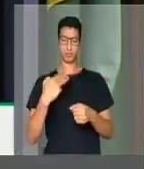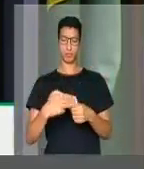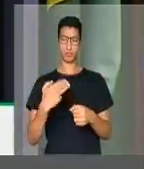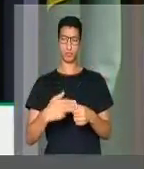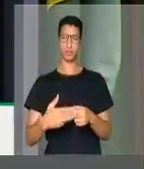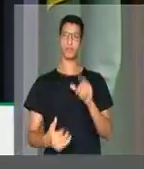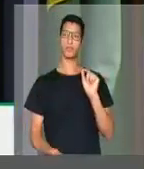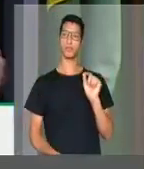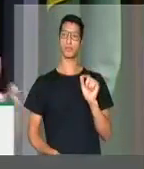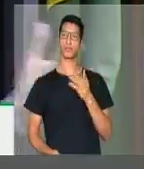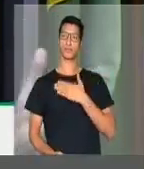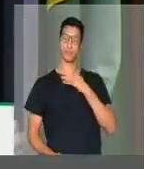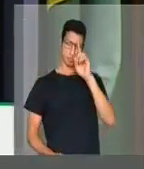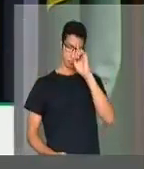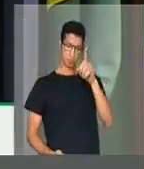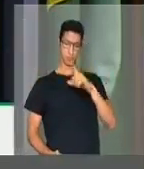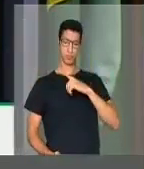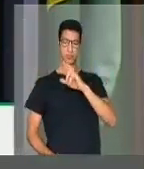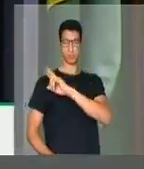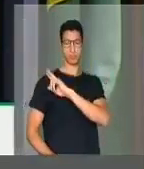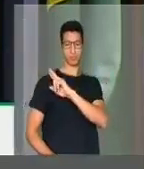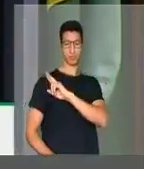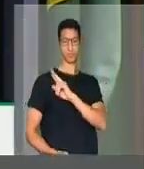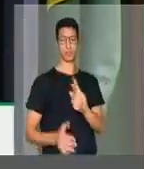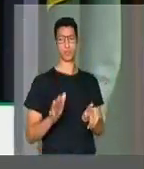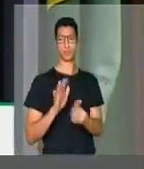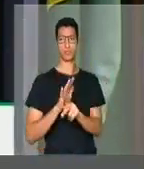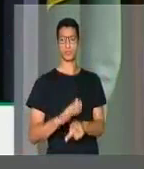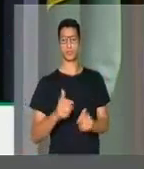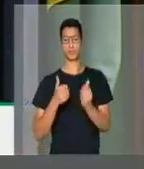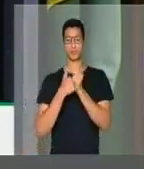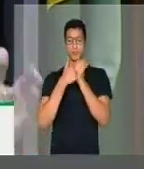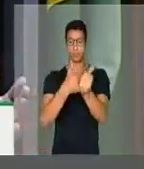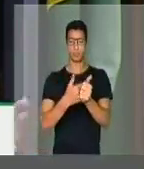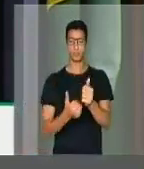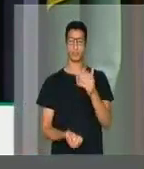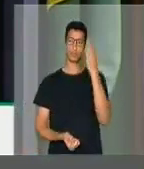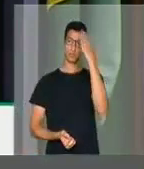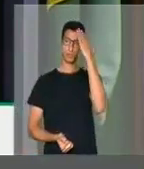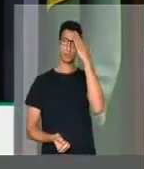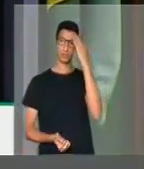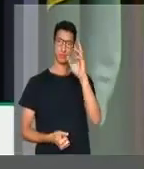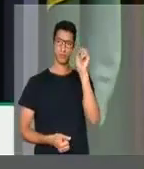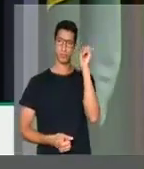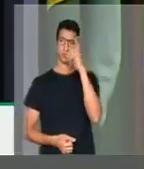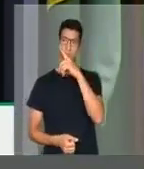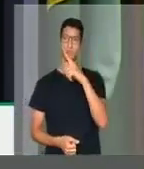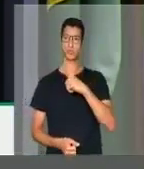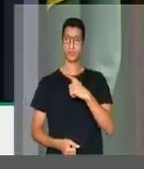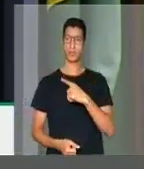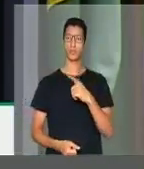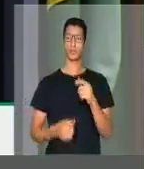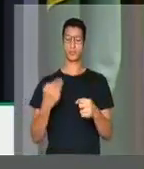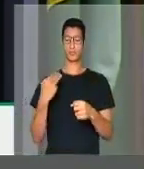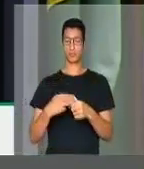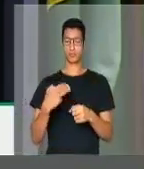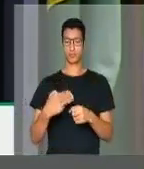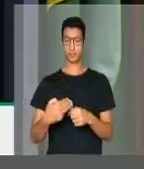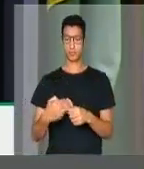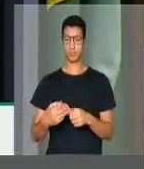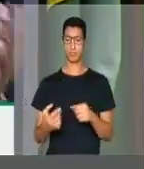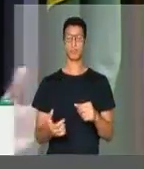que o meu mandato tem a responsabilidade de acompanhar sabemos das dificuldades que esses municípios